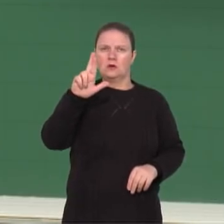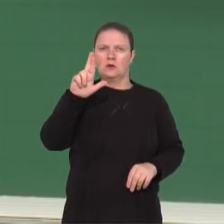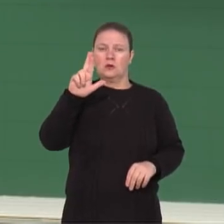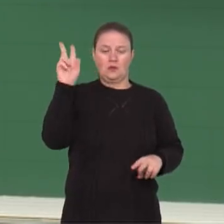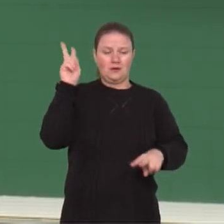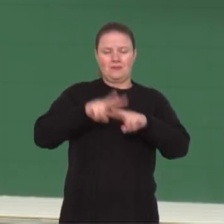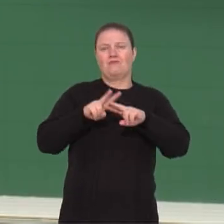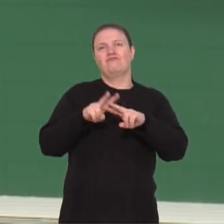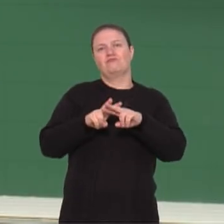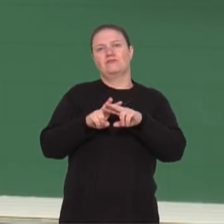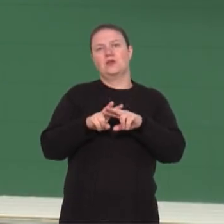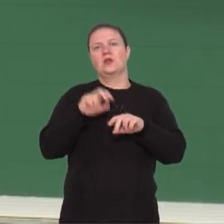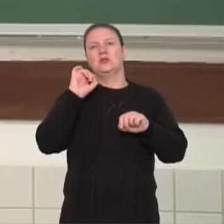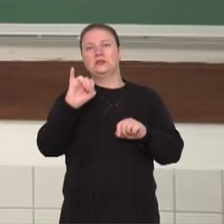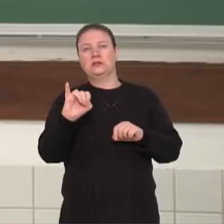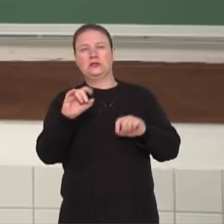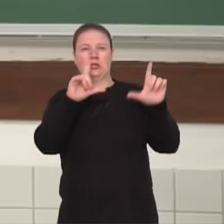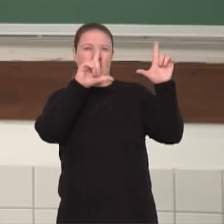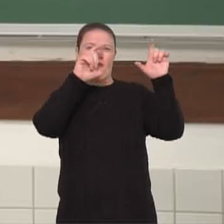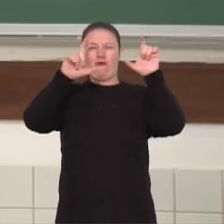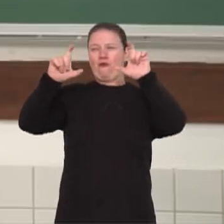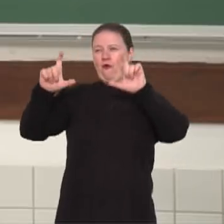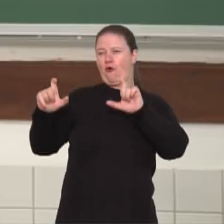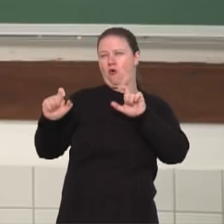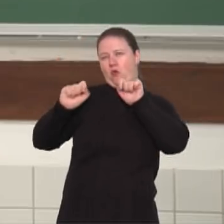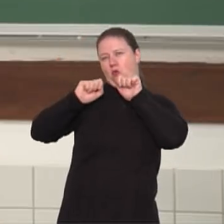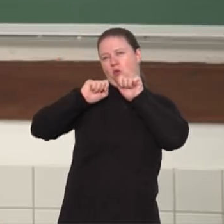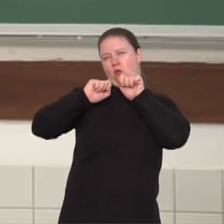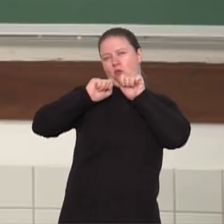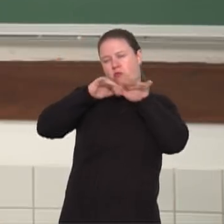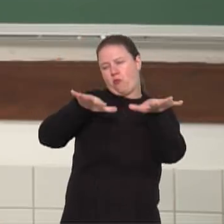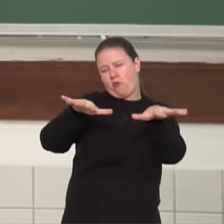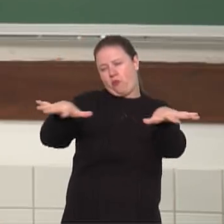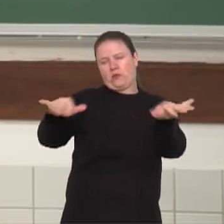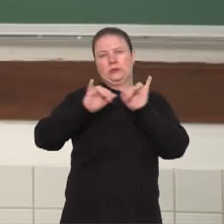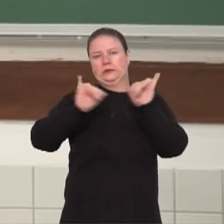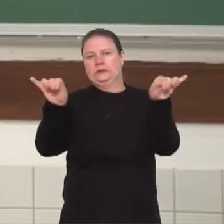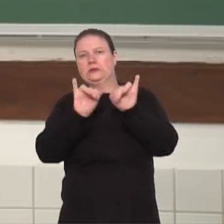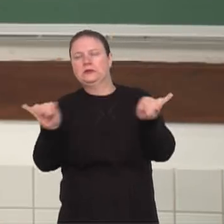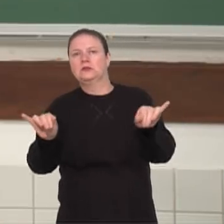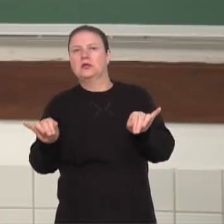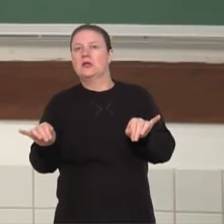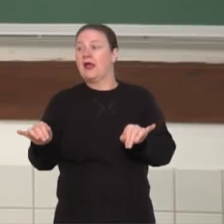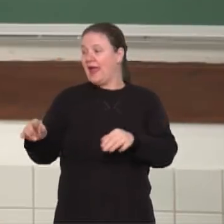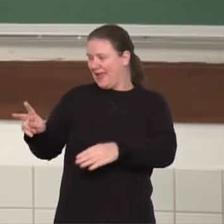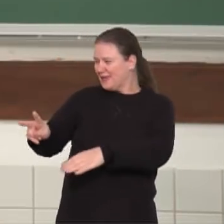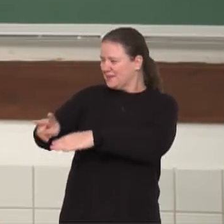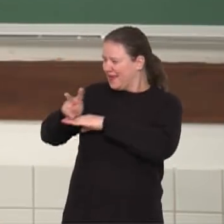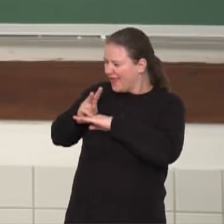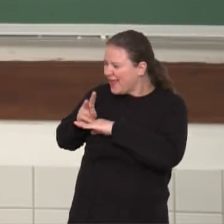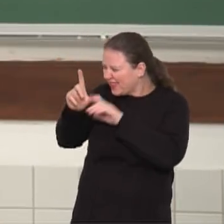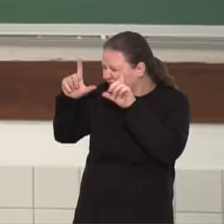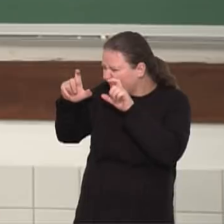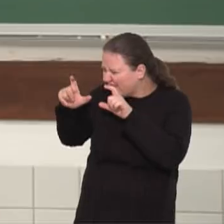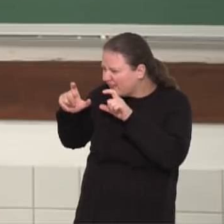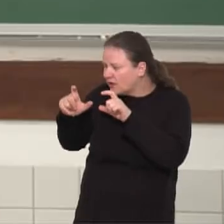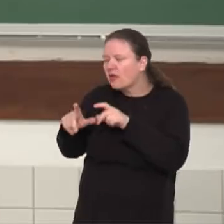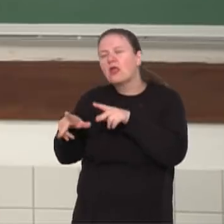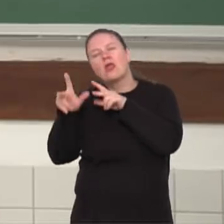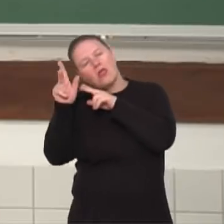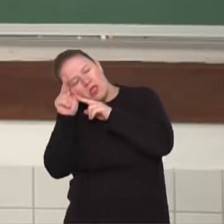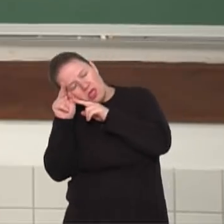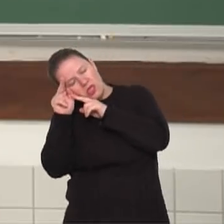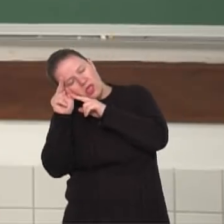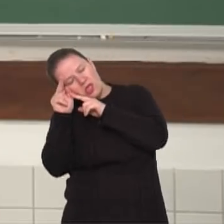colega, às vezes é comum os adolescentes fazerem isso, pegam uma foto em que o colega estava lá dormindo,